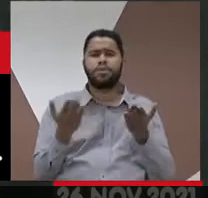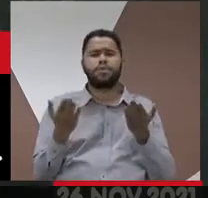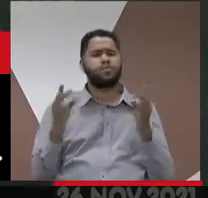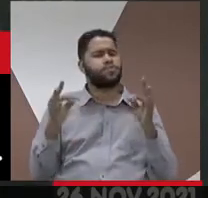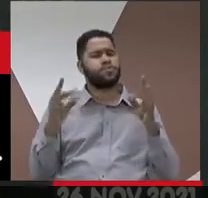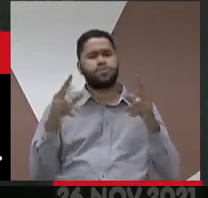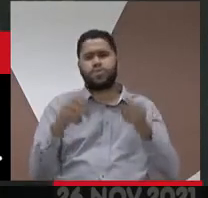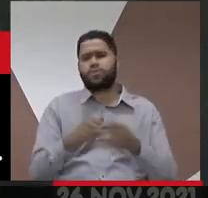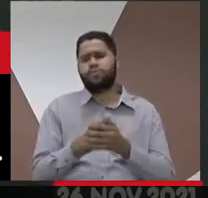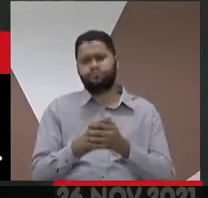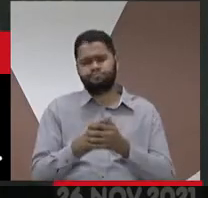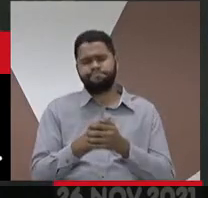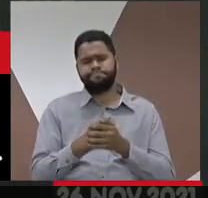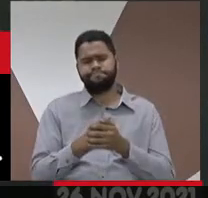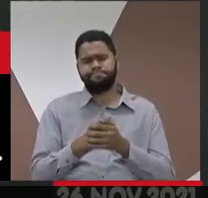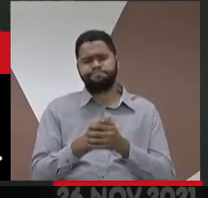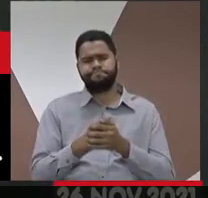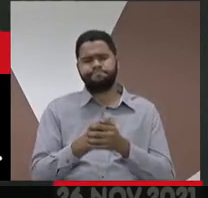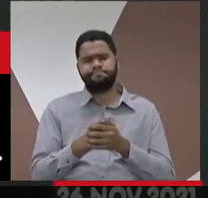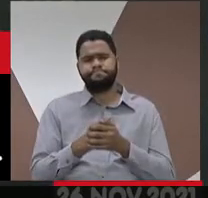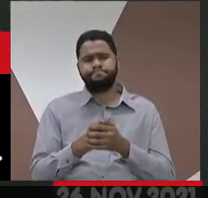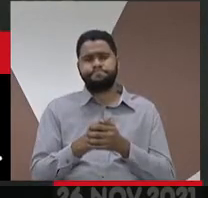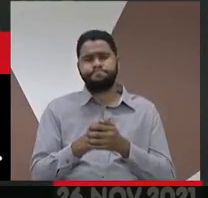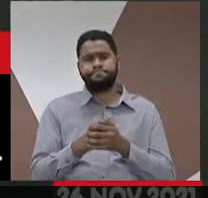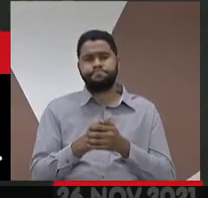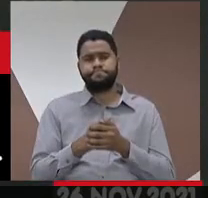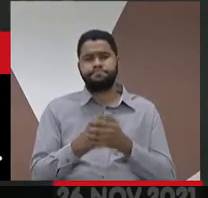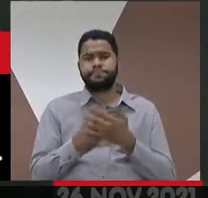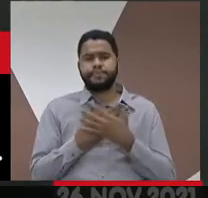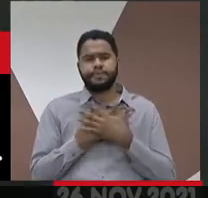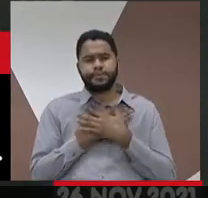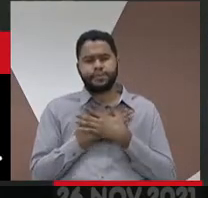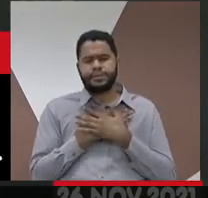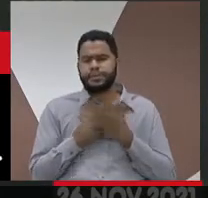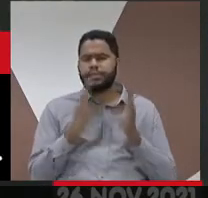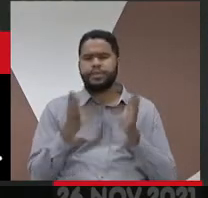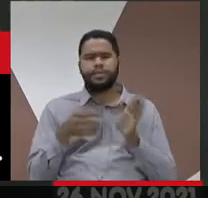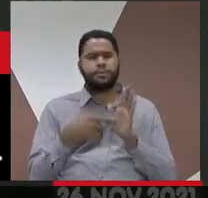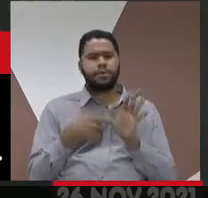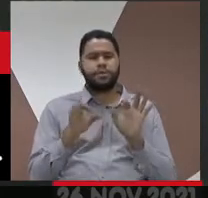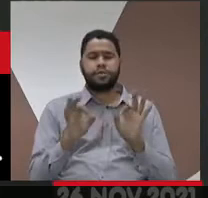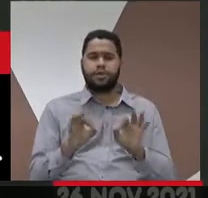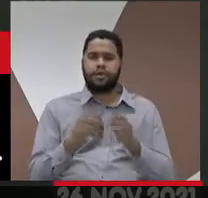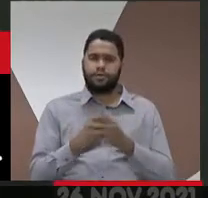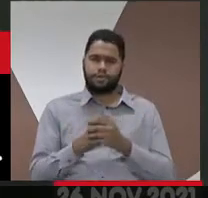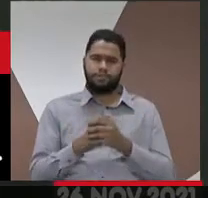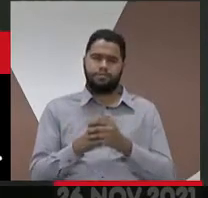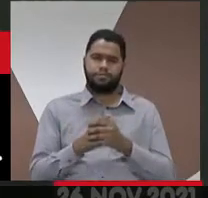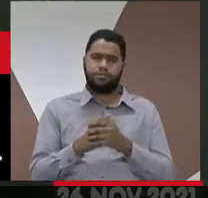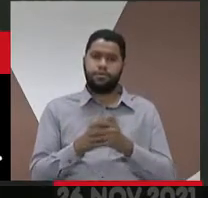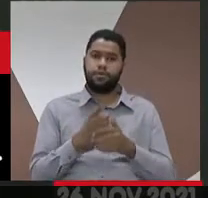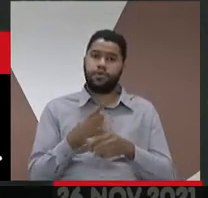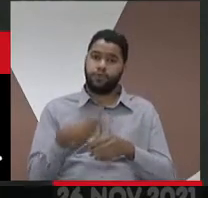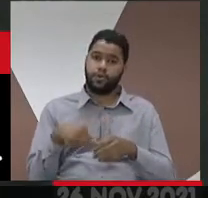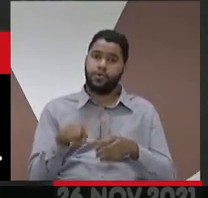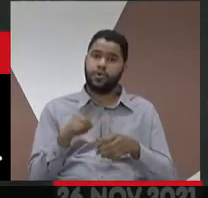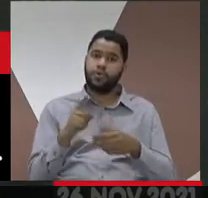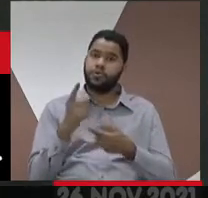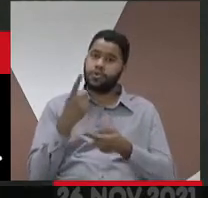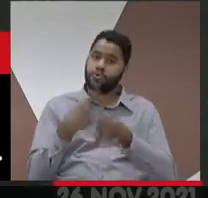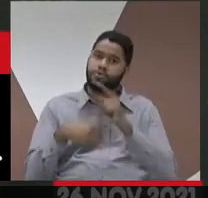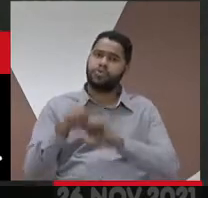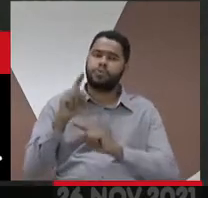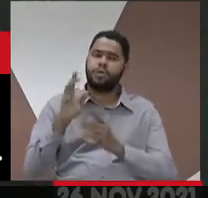aí, gente, do fundo do meu coração, já está claríssimo, a gente tem que superar